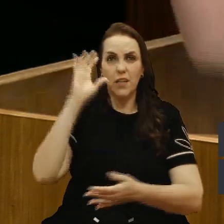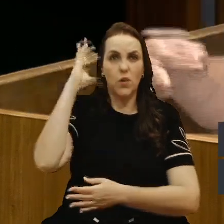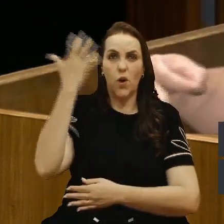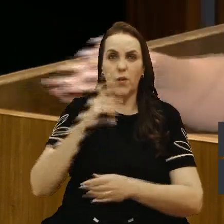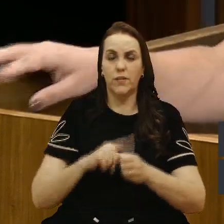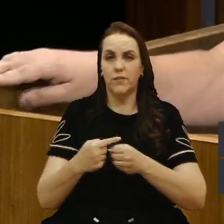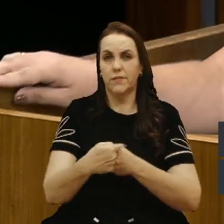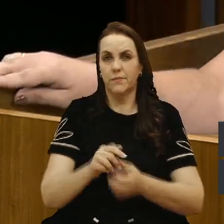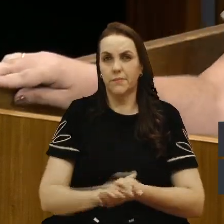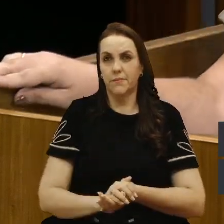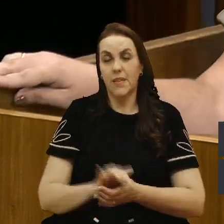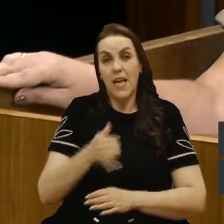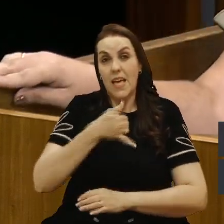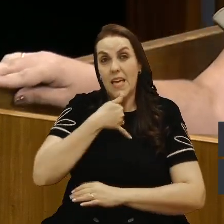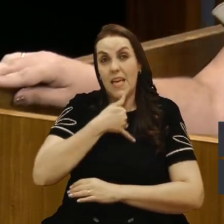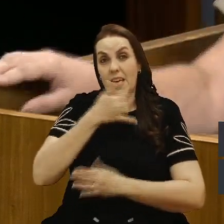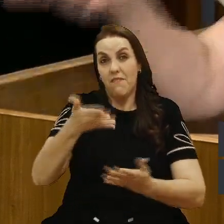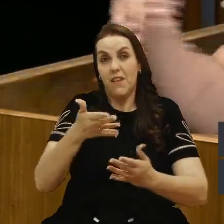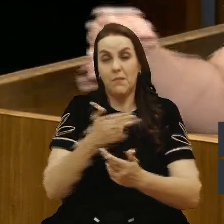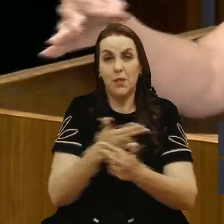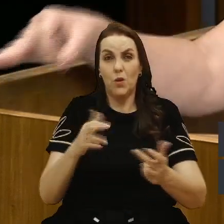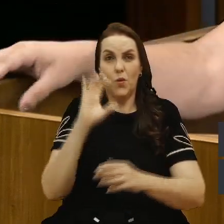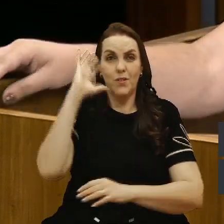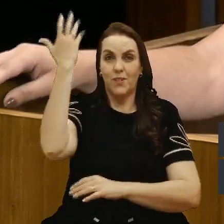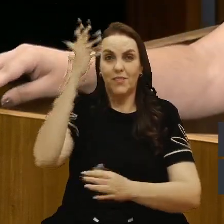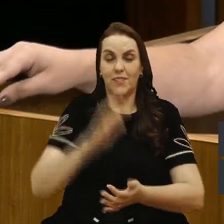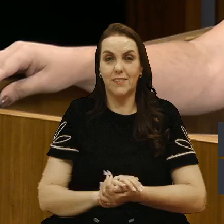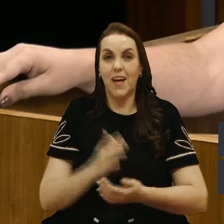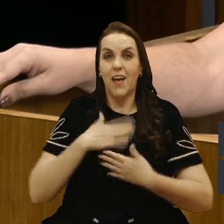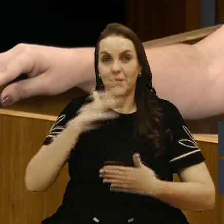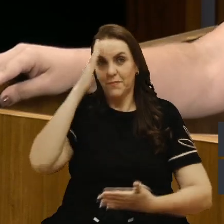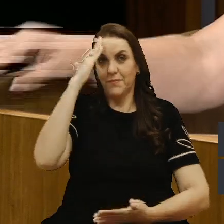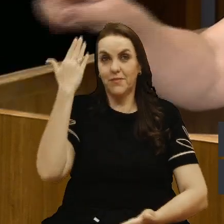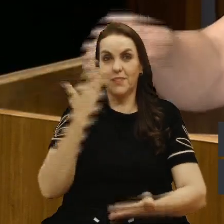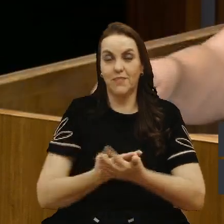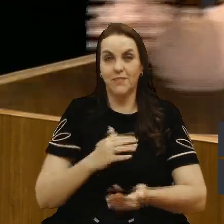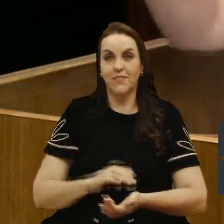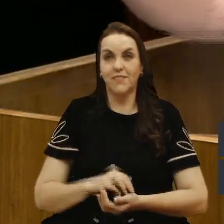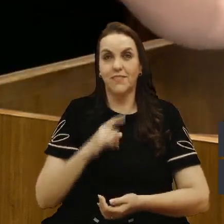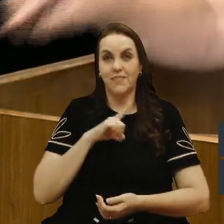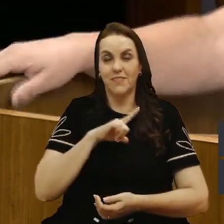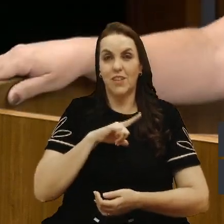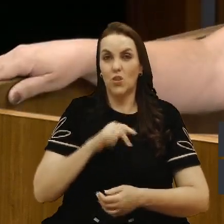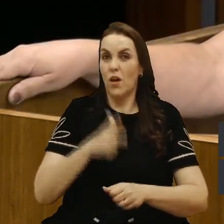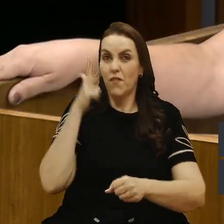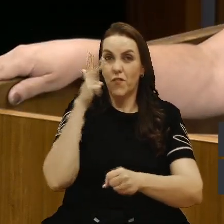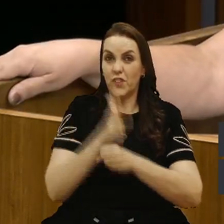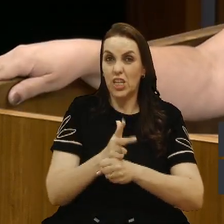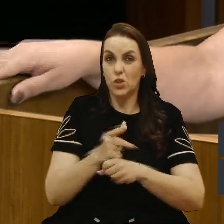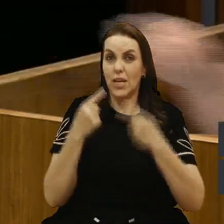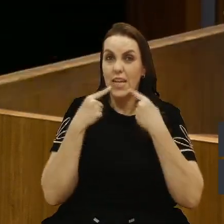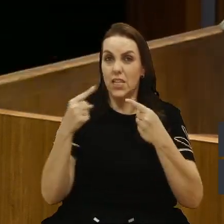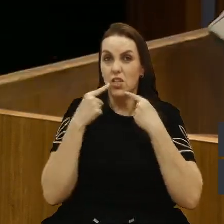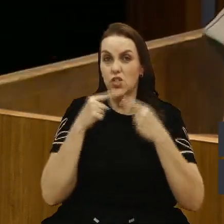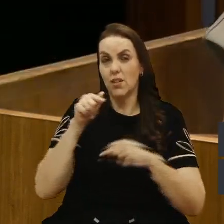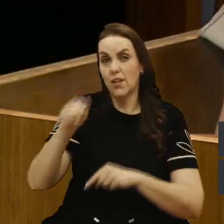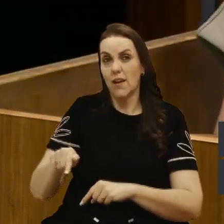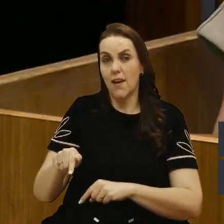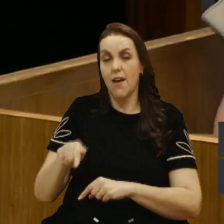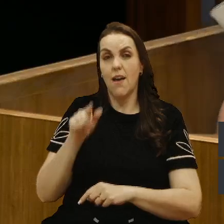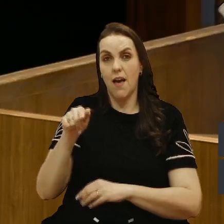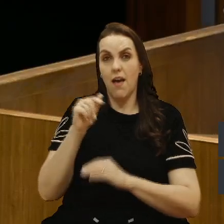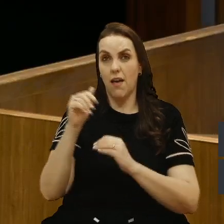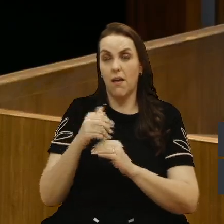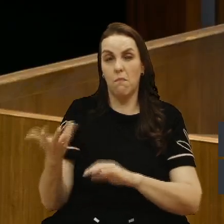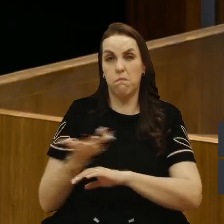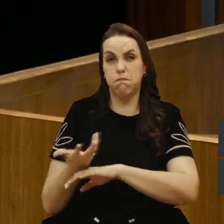município. Infelizmente as coisas não acontecem. Eu acredito que não é porque eu faço um vídeo criticando o mato alto